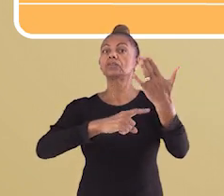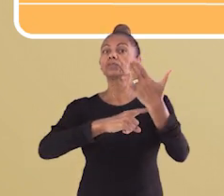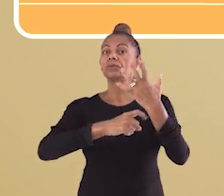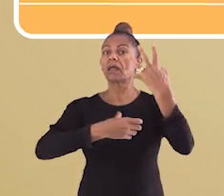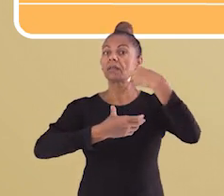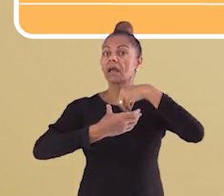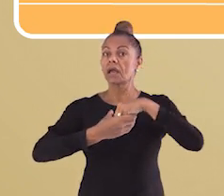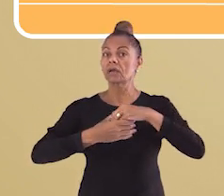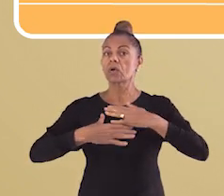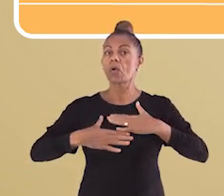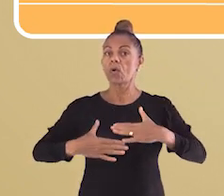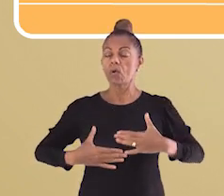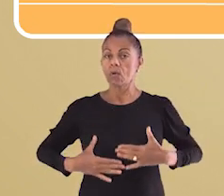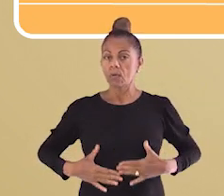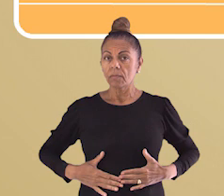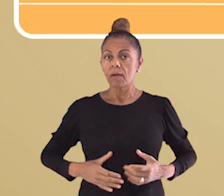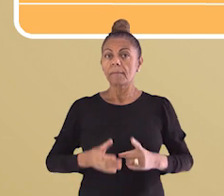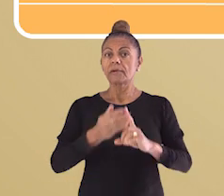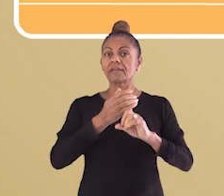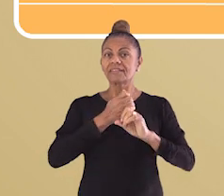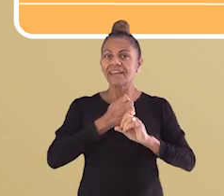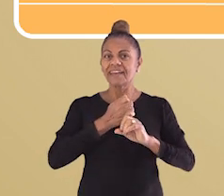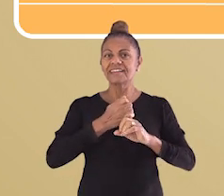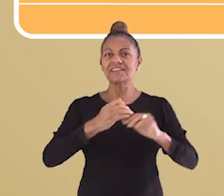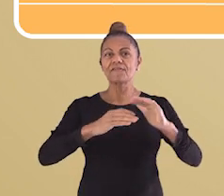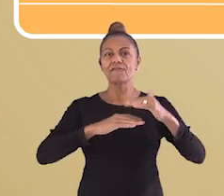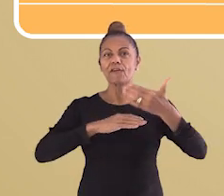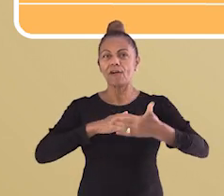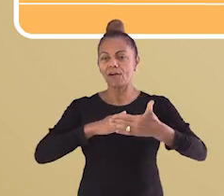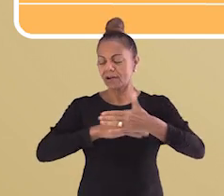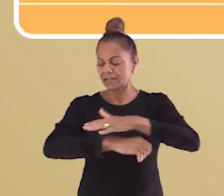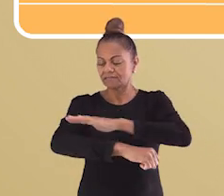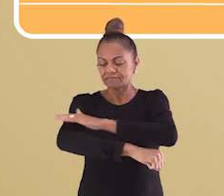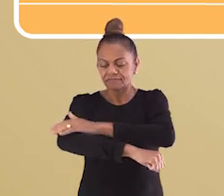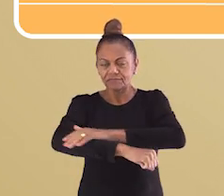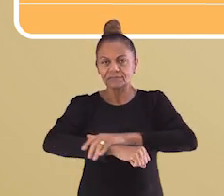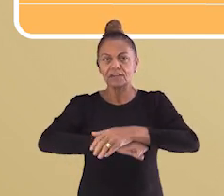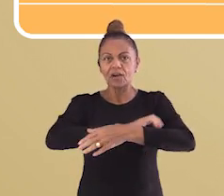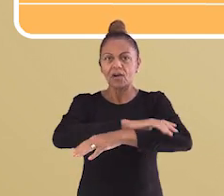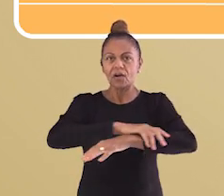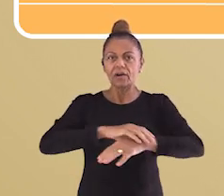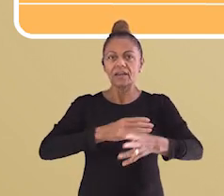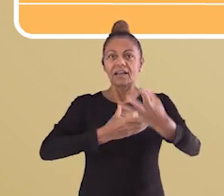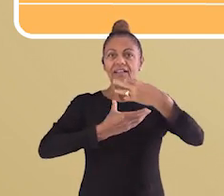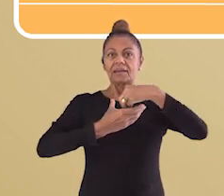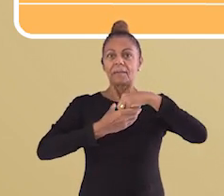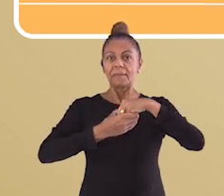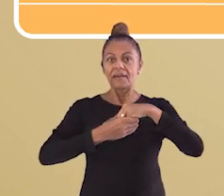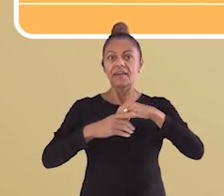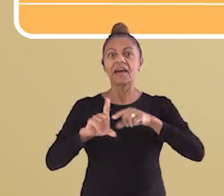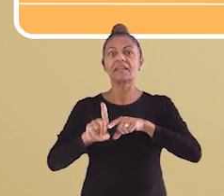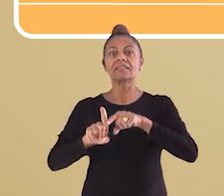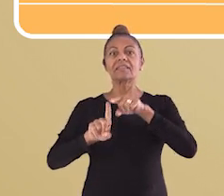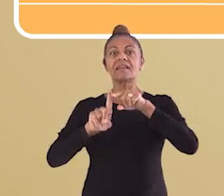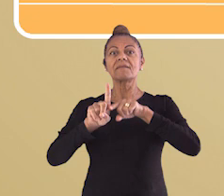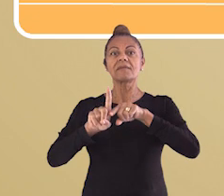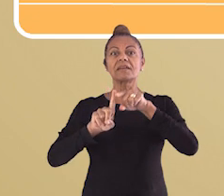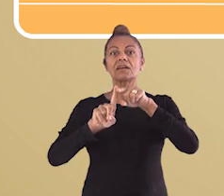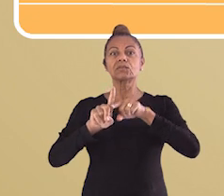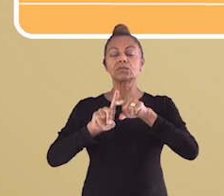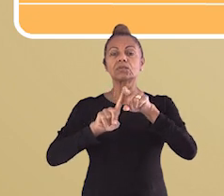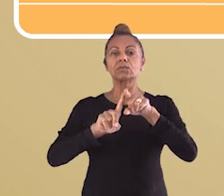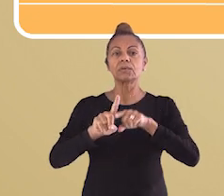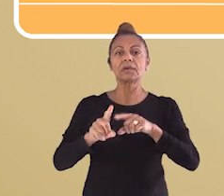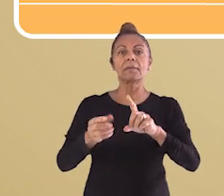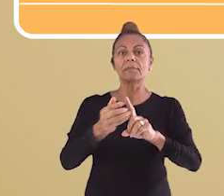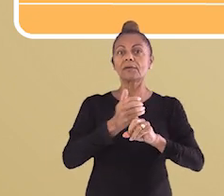corpo, protegem a parte externa do nosso corpo e os órgãos internos contra choques, servindo também como